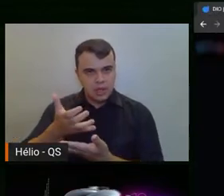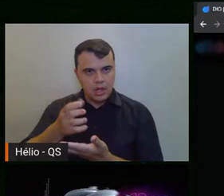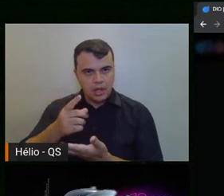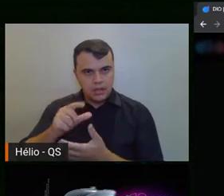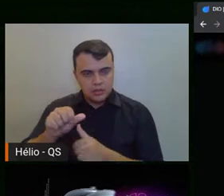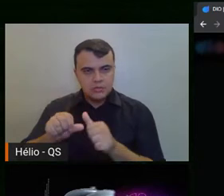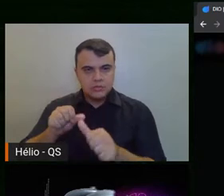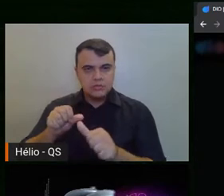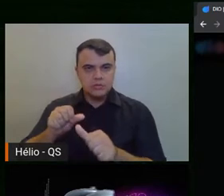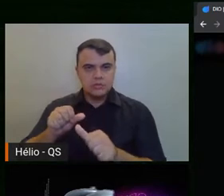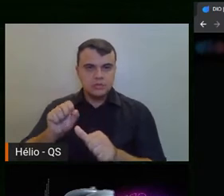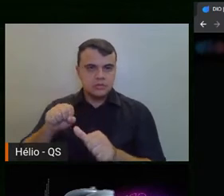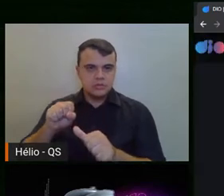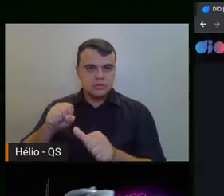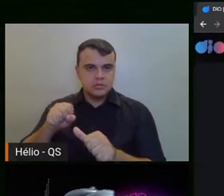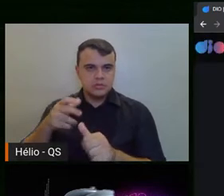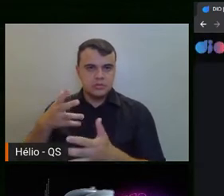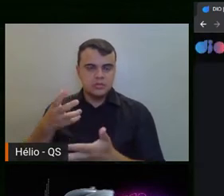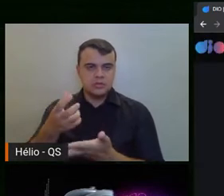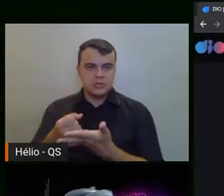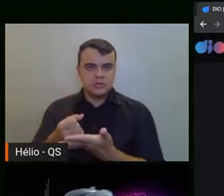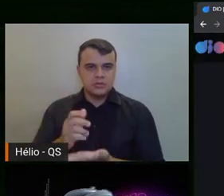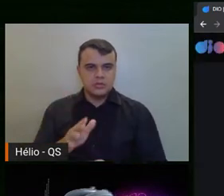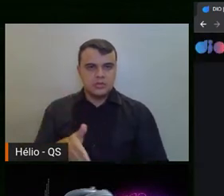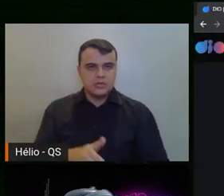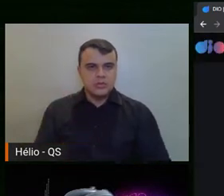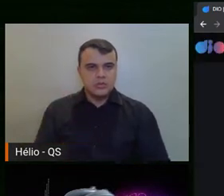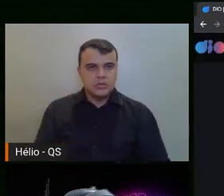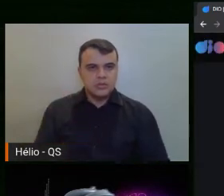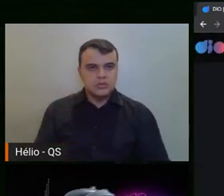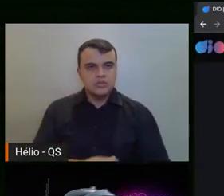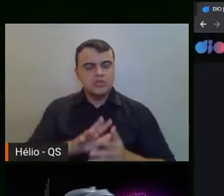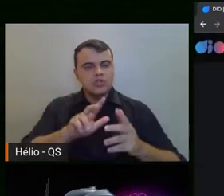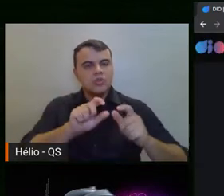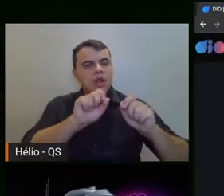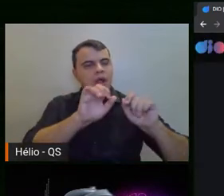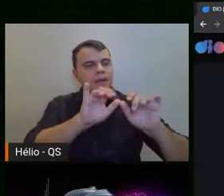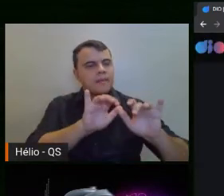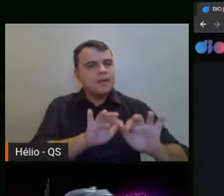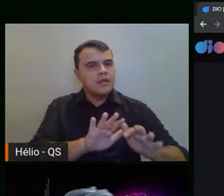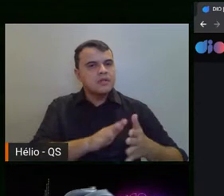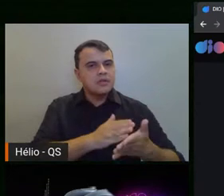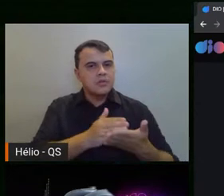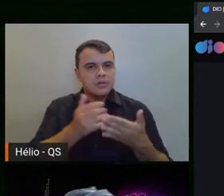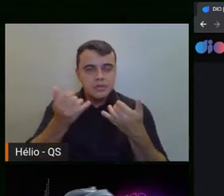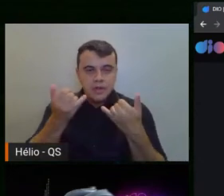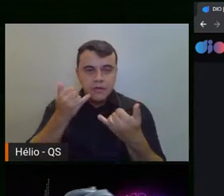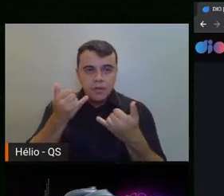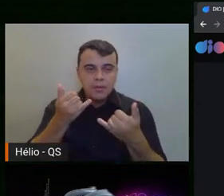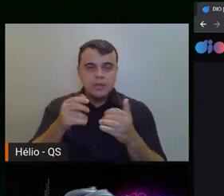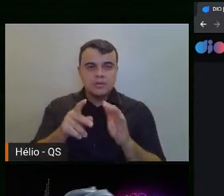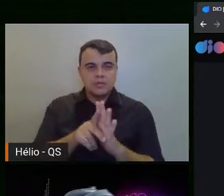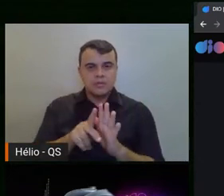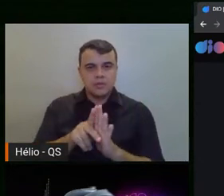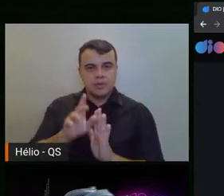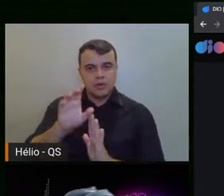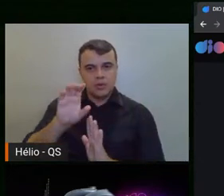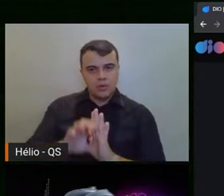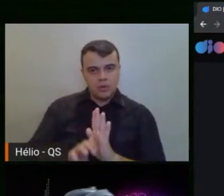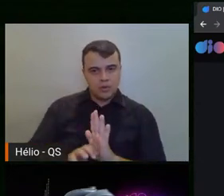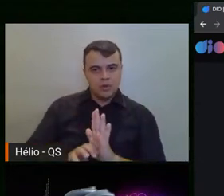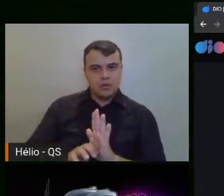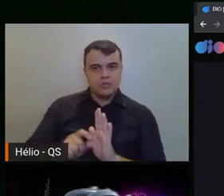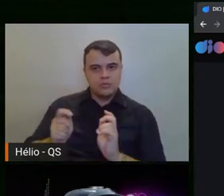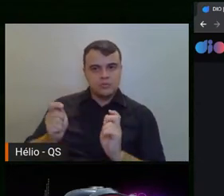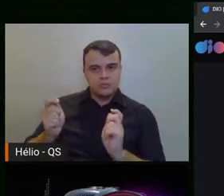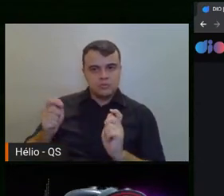Substituir eu falo que sim E aí ó ele já preenche algumas informações Com base no currículo do LinkedIn que